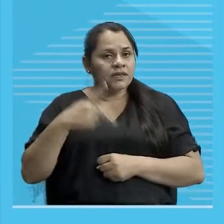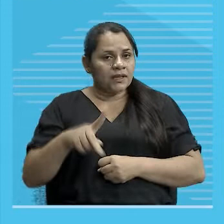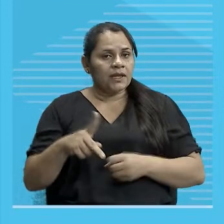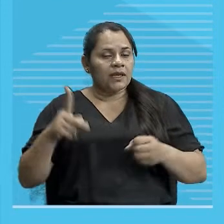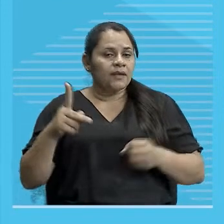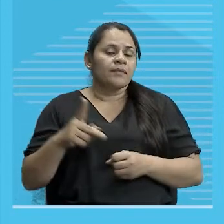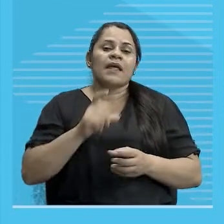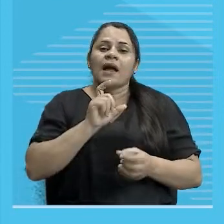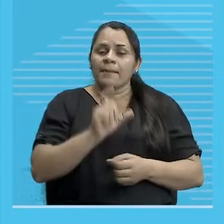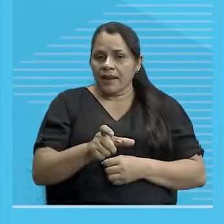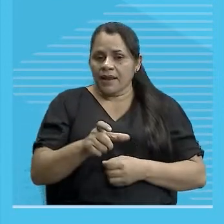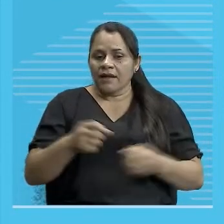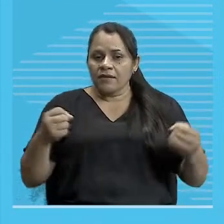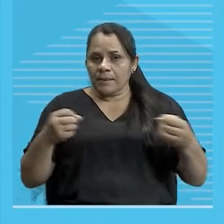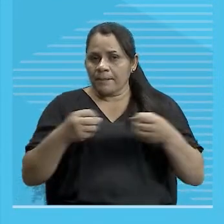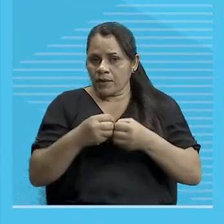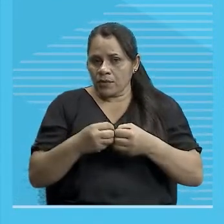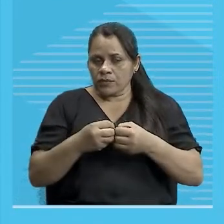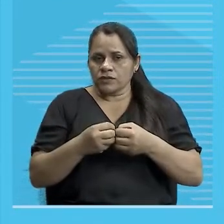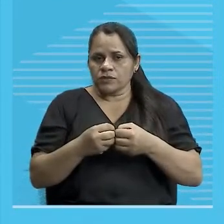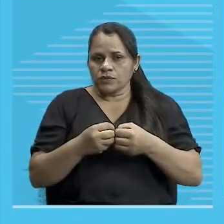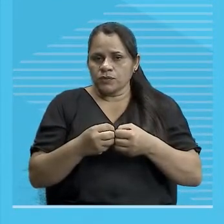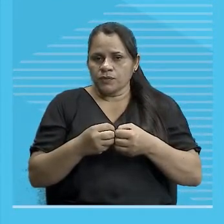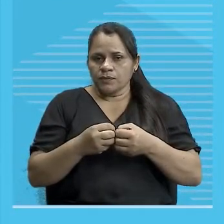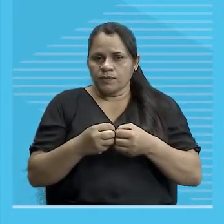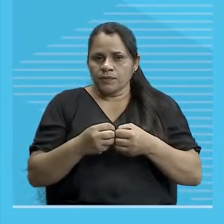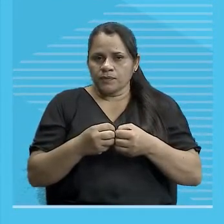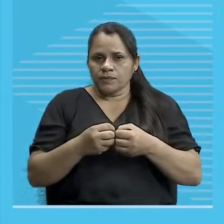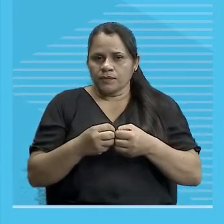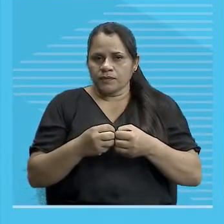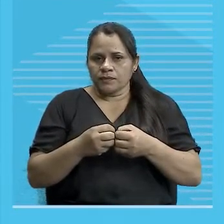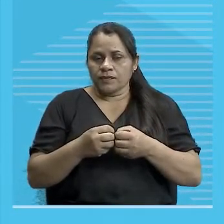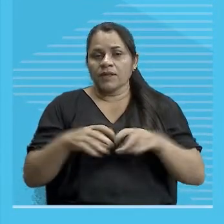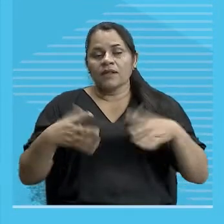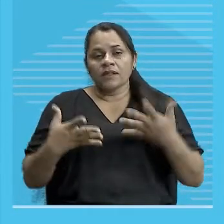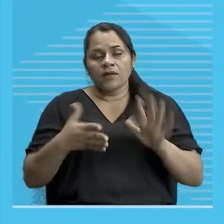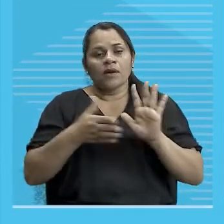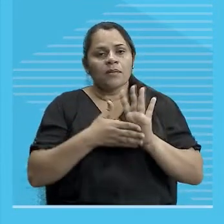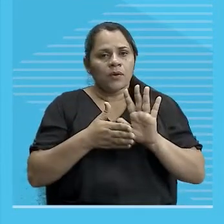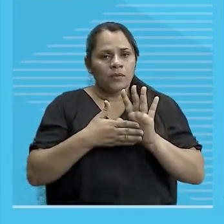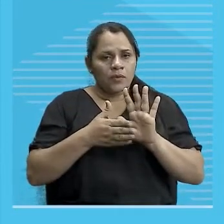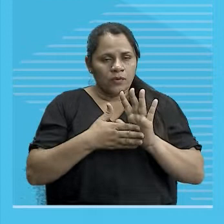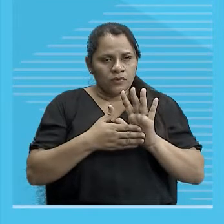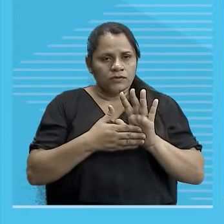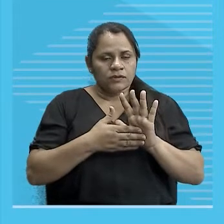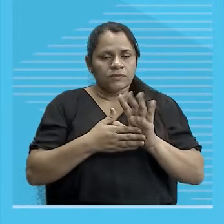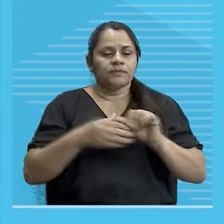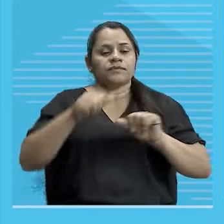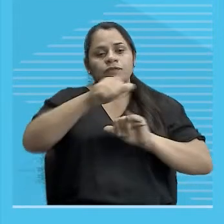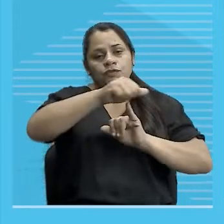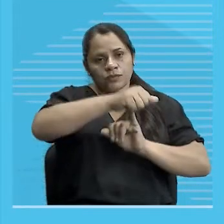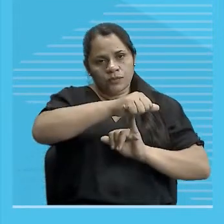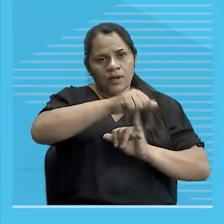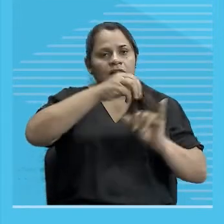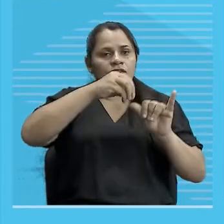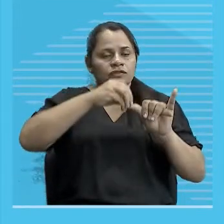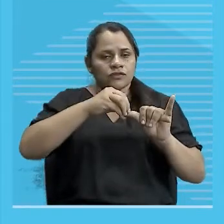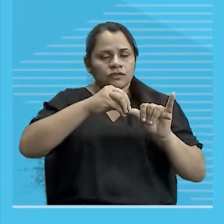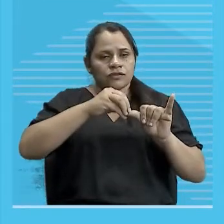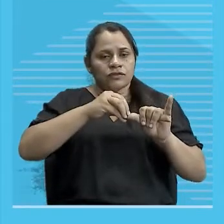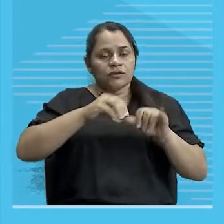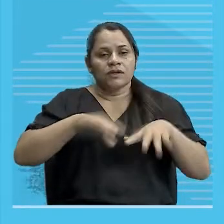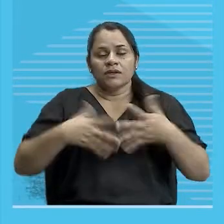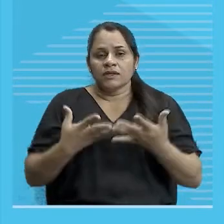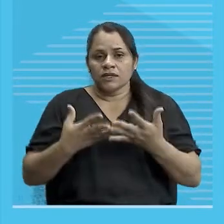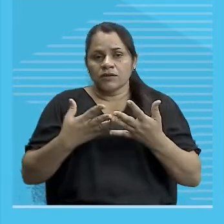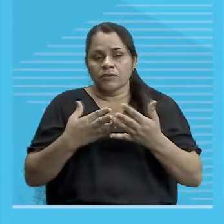proximidade. Olha só. É a esse propósito que serve o artigo definido. Então, você já sabe. Nem todo